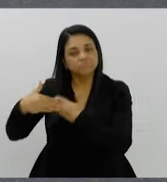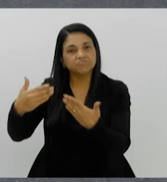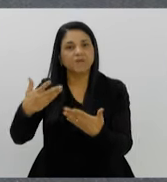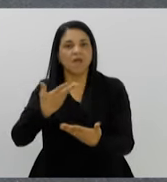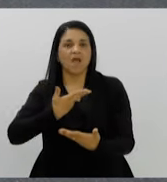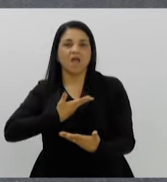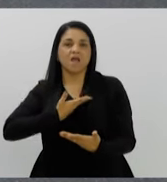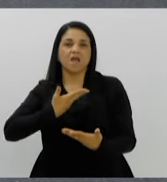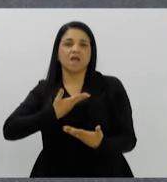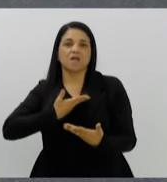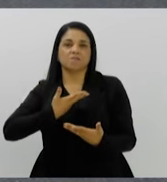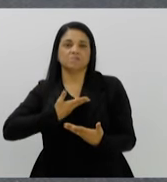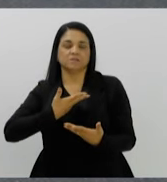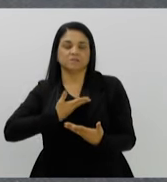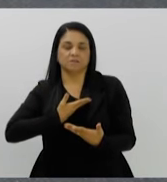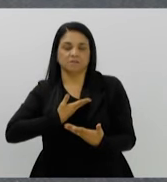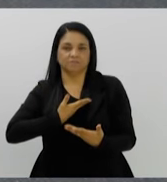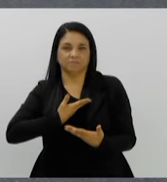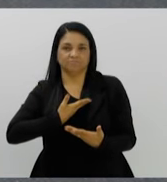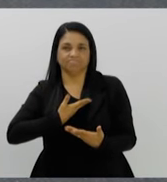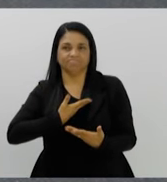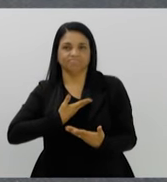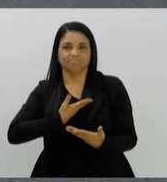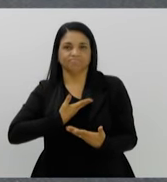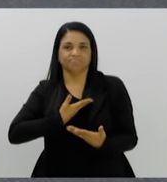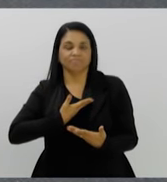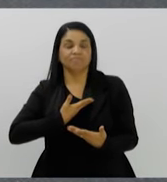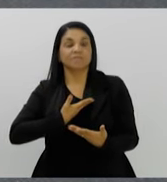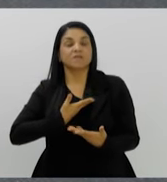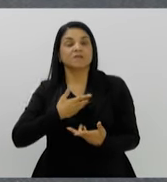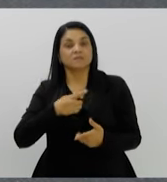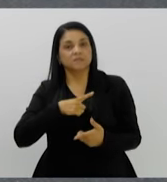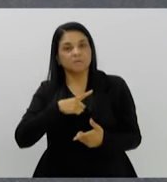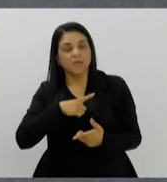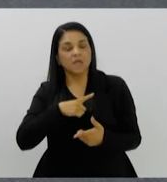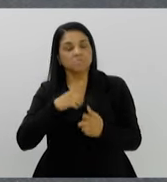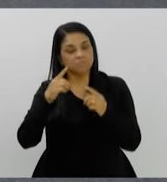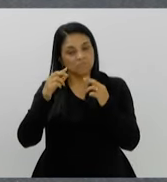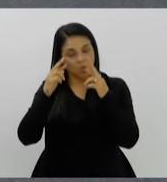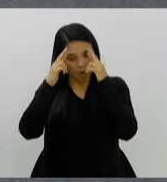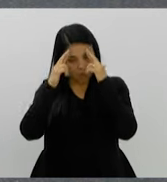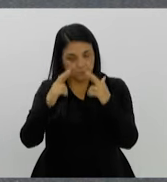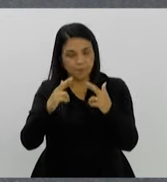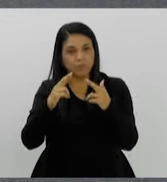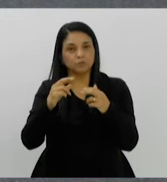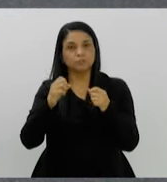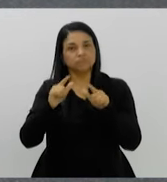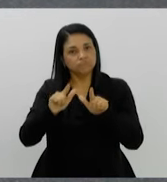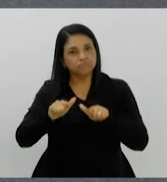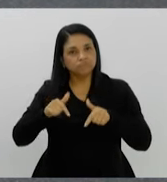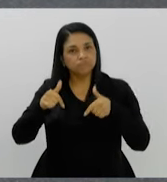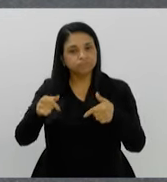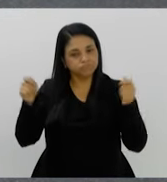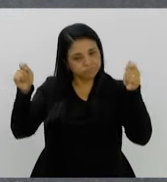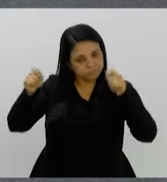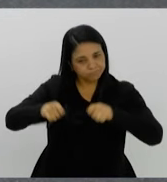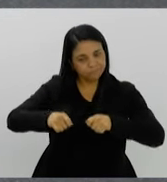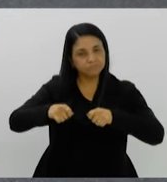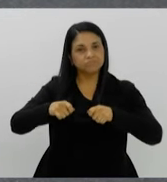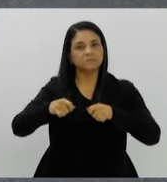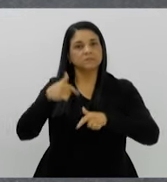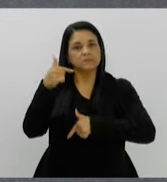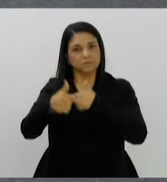grande e enfim além da amizade a competência e é lógico Deputado Thiago Rangel que vossa